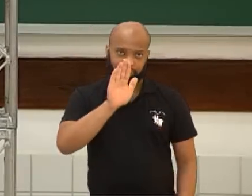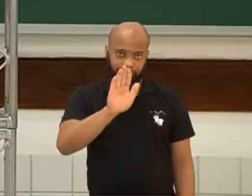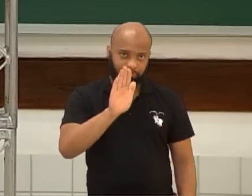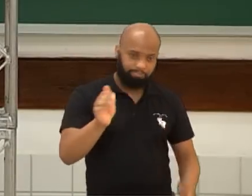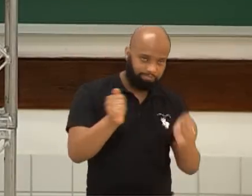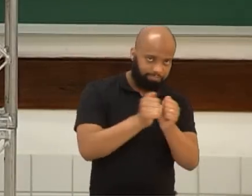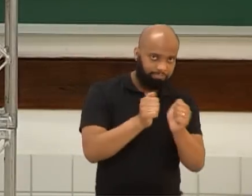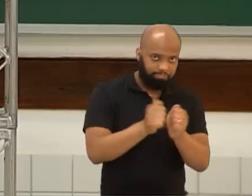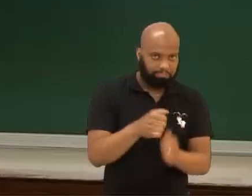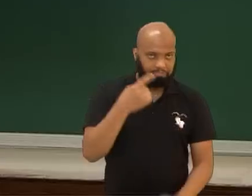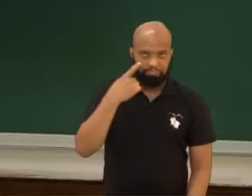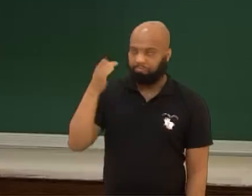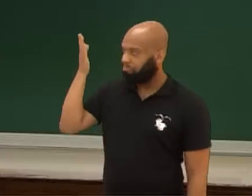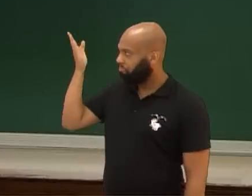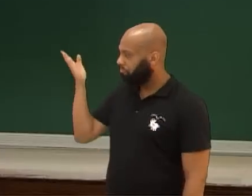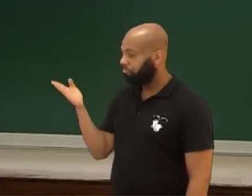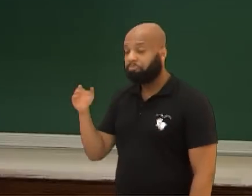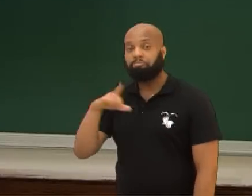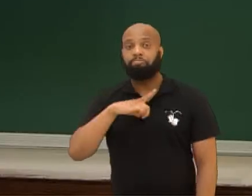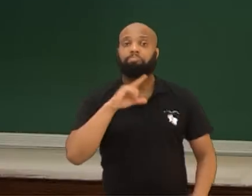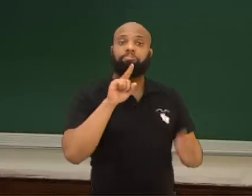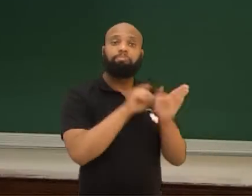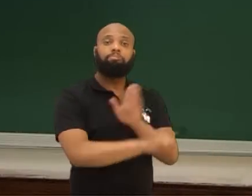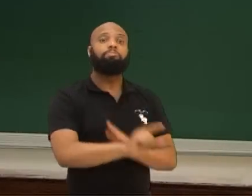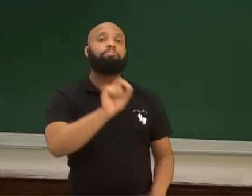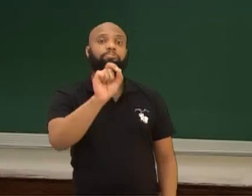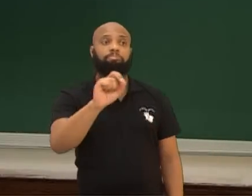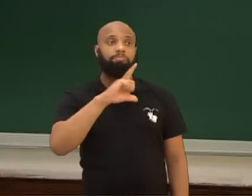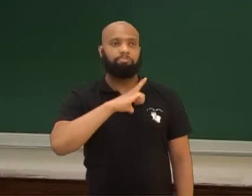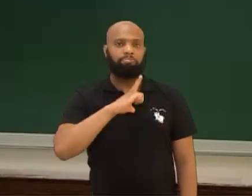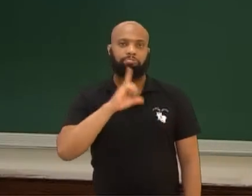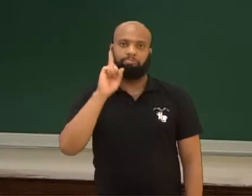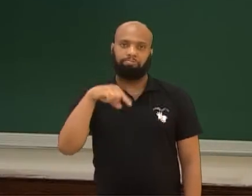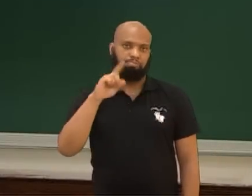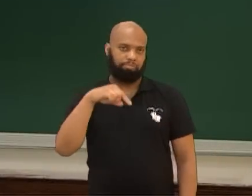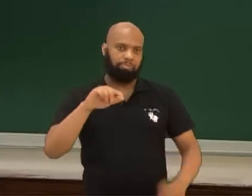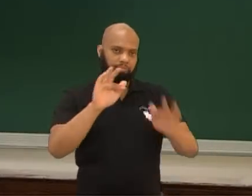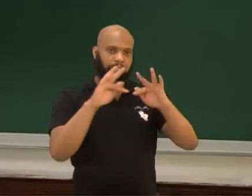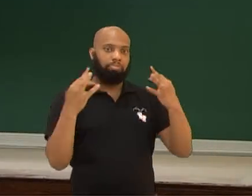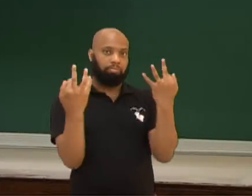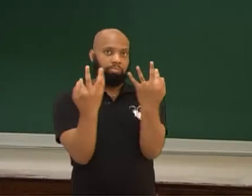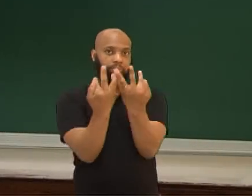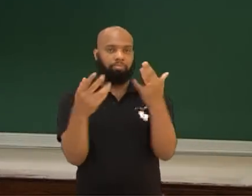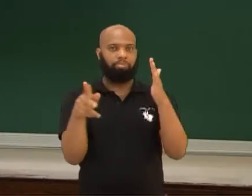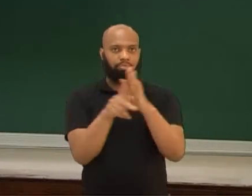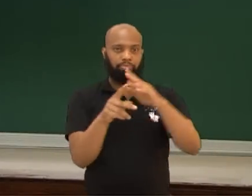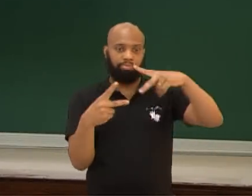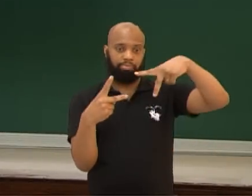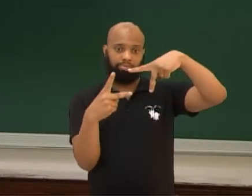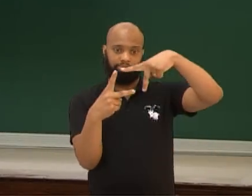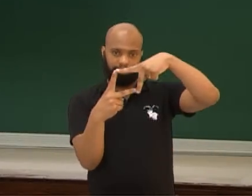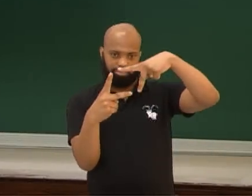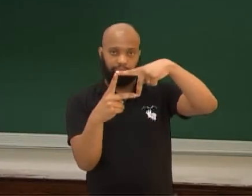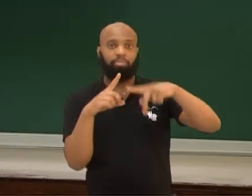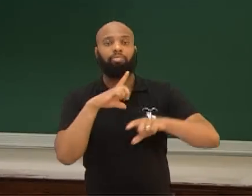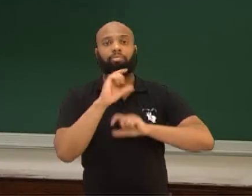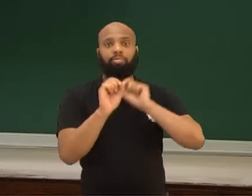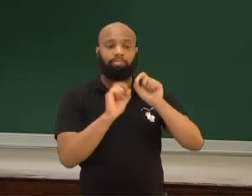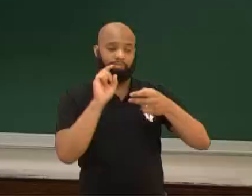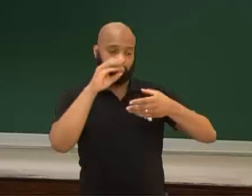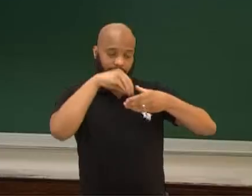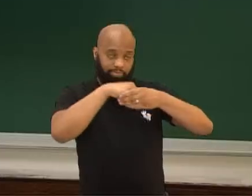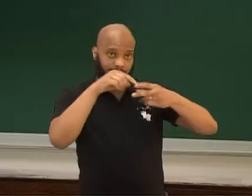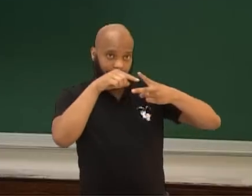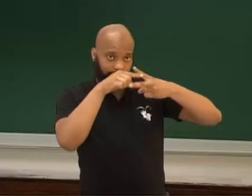aqui comigo. Então lá. Então a minha pergunta é, tem um quadrilátero, já sei que é uma figura de 4 lados, e esses 4 ângulos